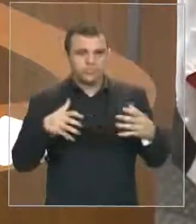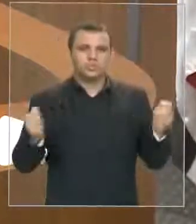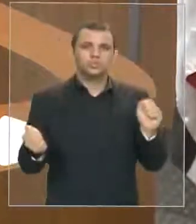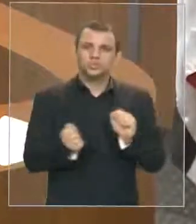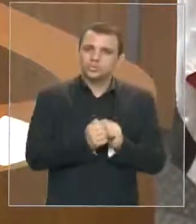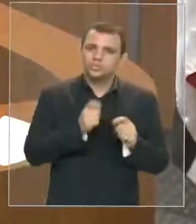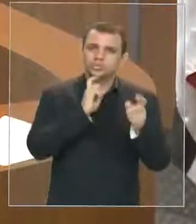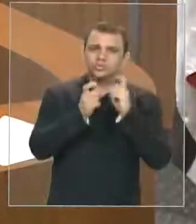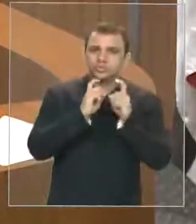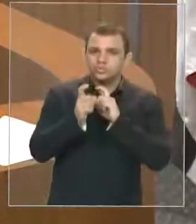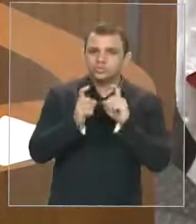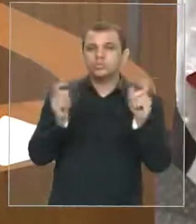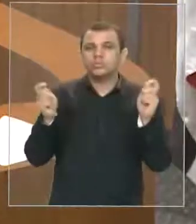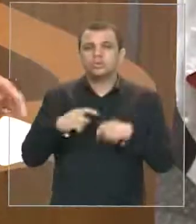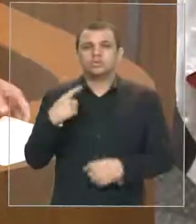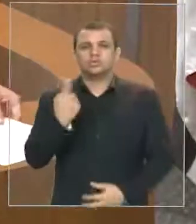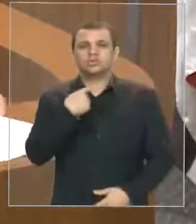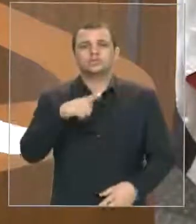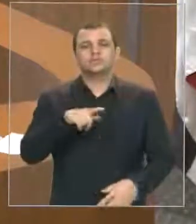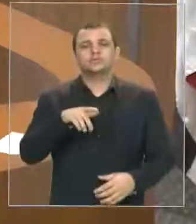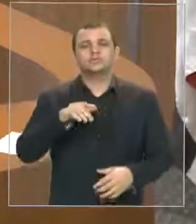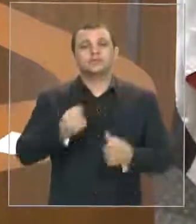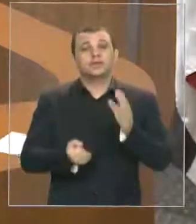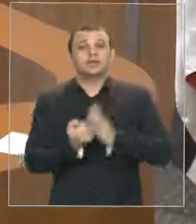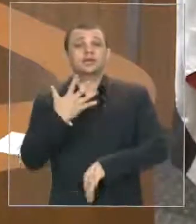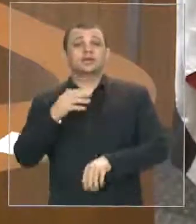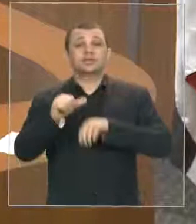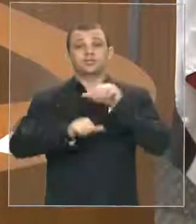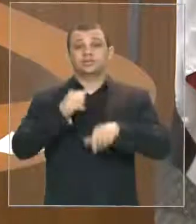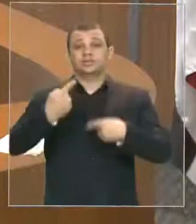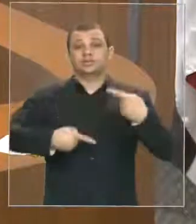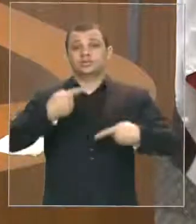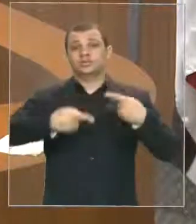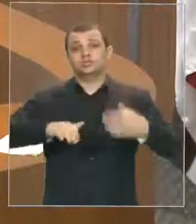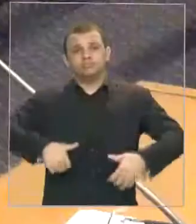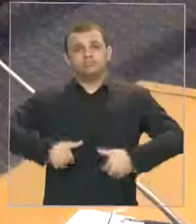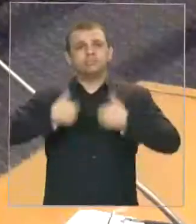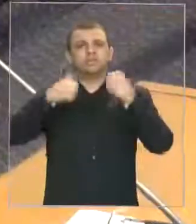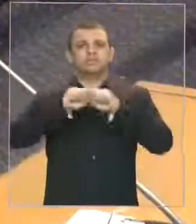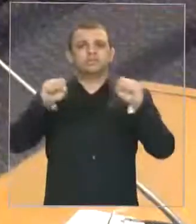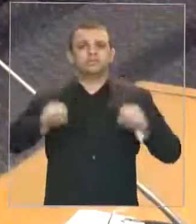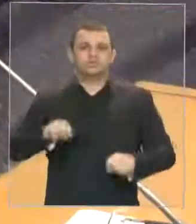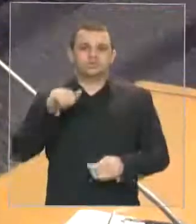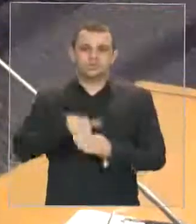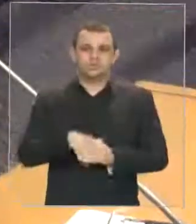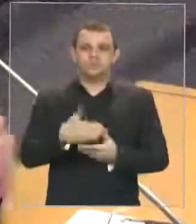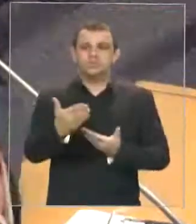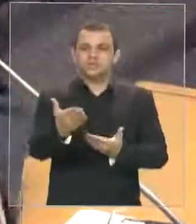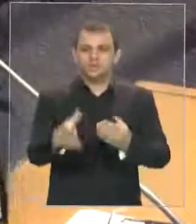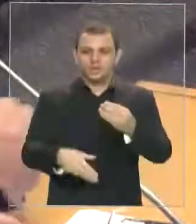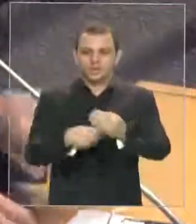venha melhorar o nosso sistema eleitoral. Concedo a parte ao deputado Rogério Cafeteira. Deputado Braide, eu